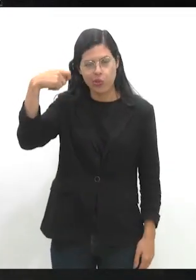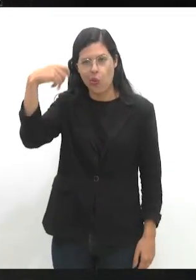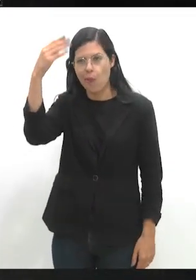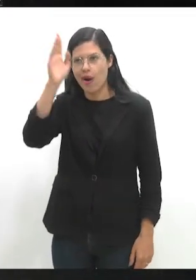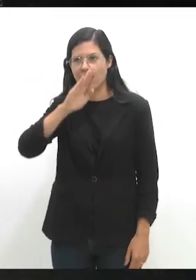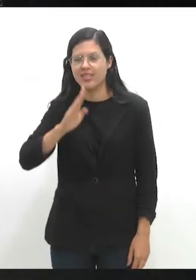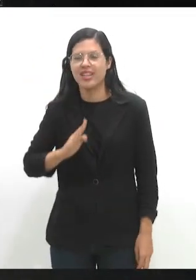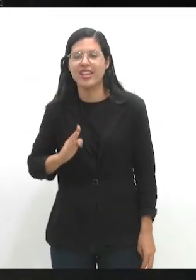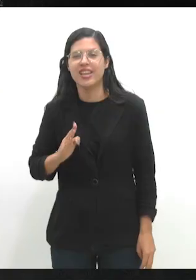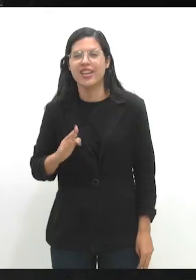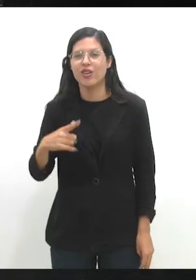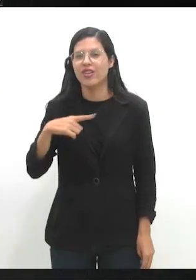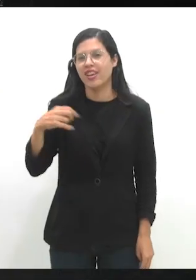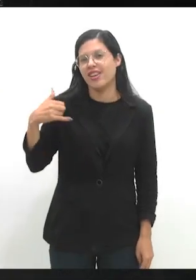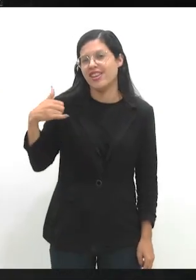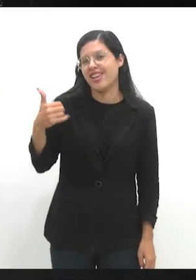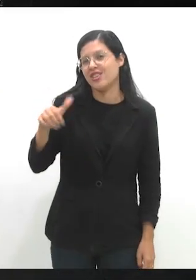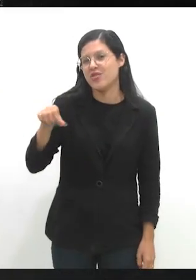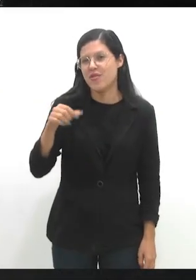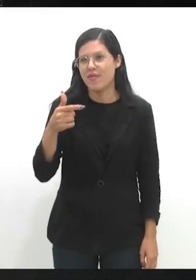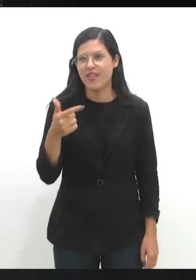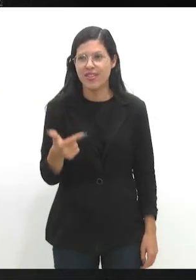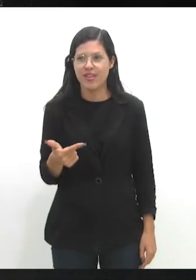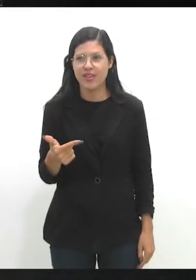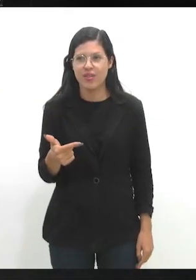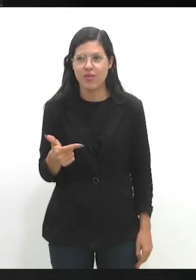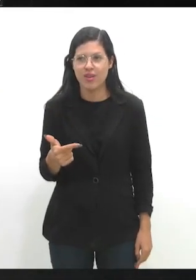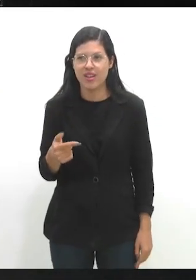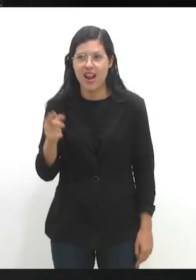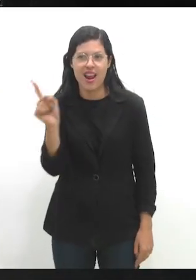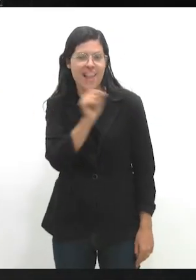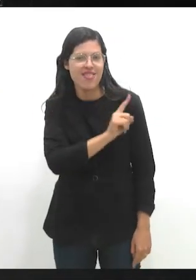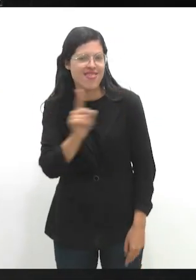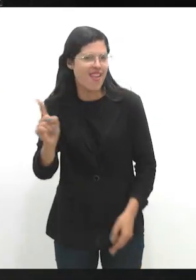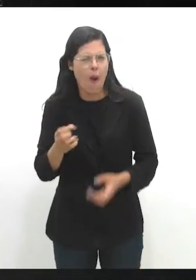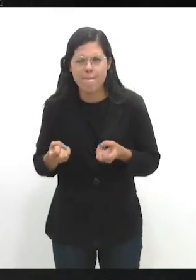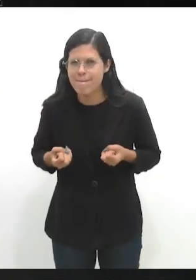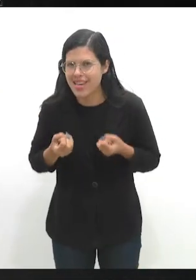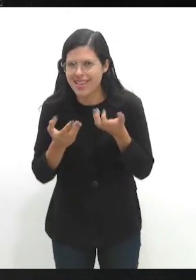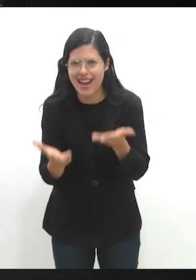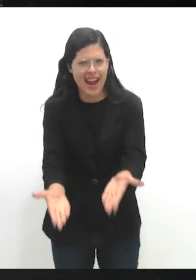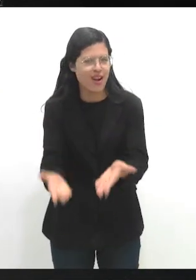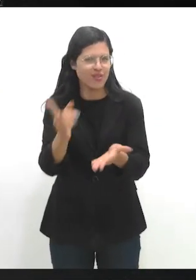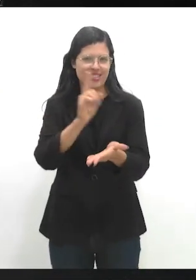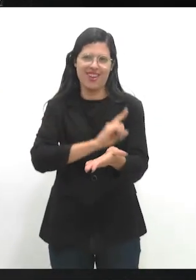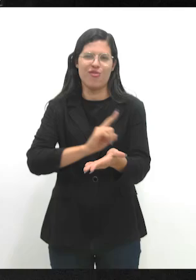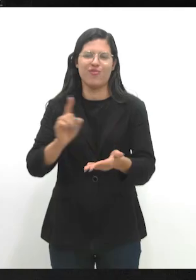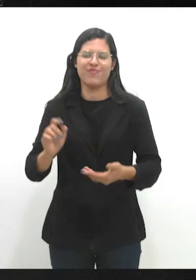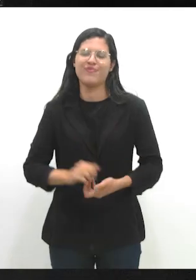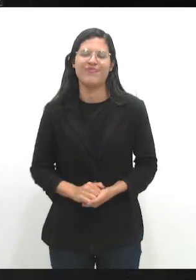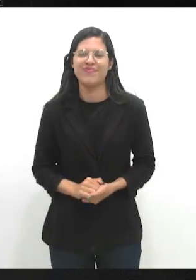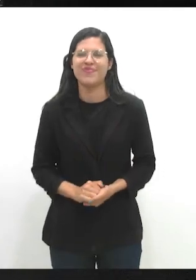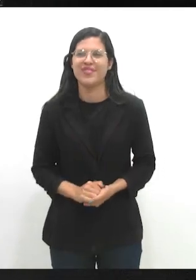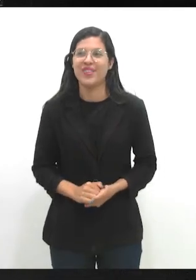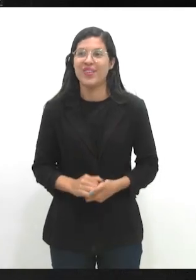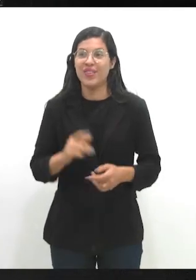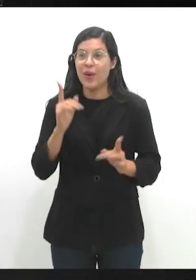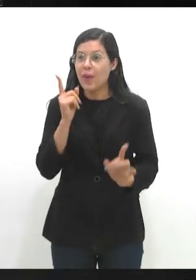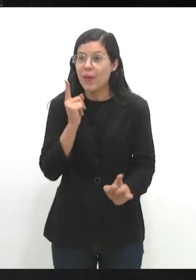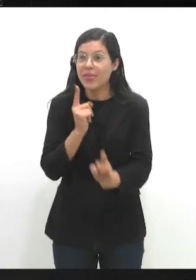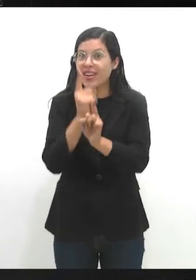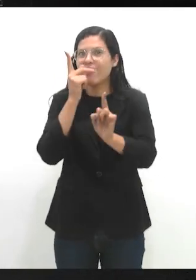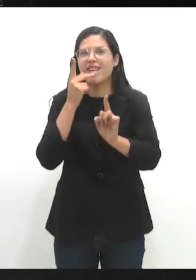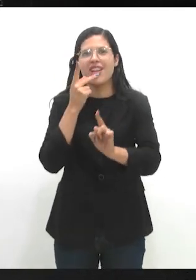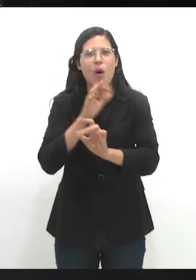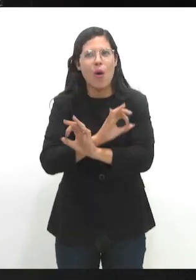brasileiro, eu tenho 92 anos e não me entrego, não! Quando eu encontrei isso, eu falei assim,